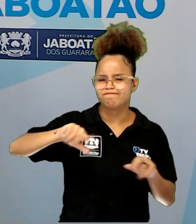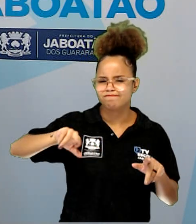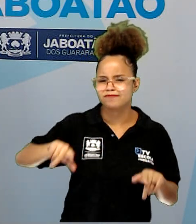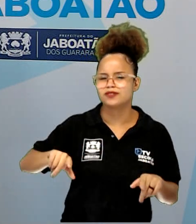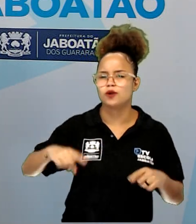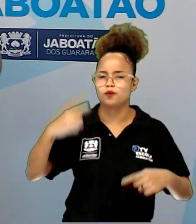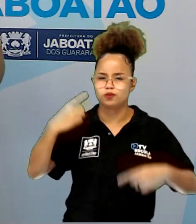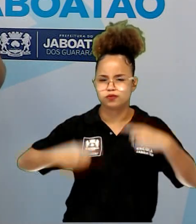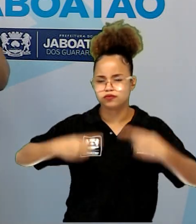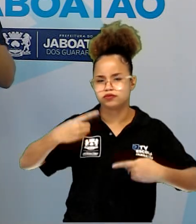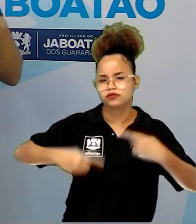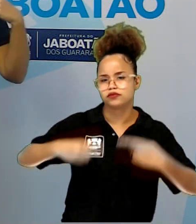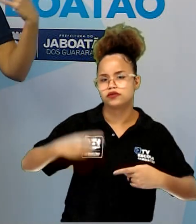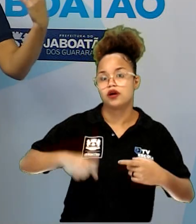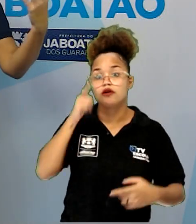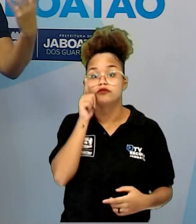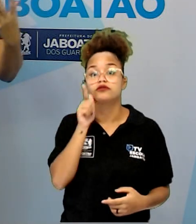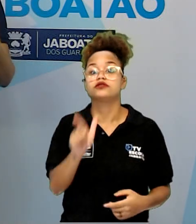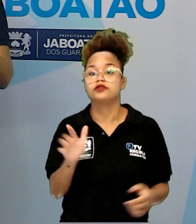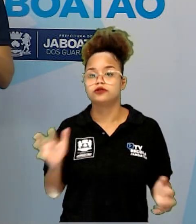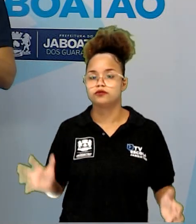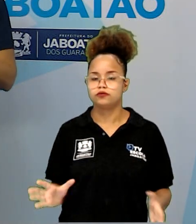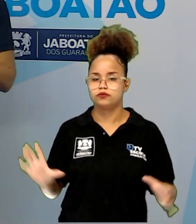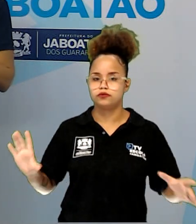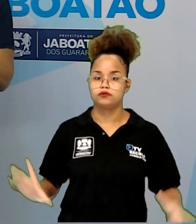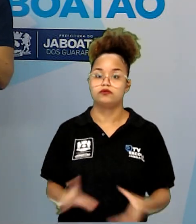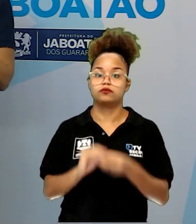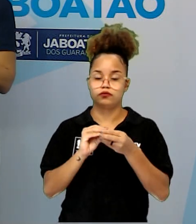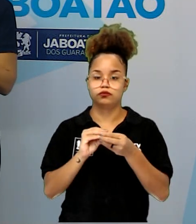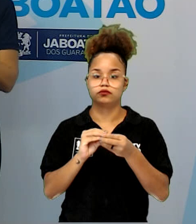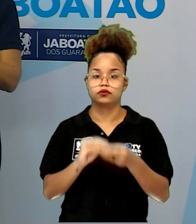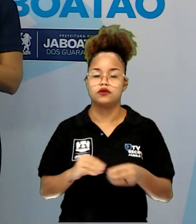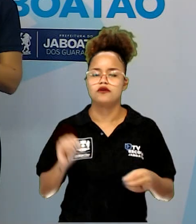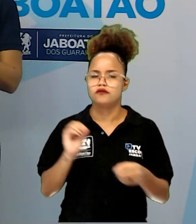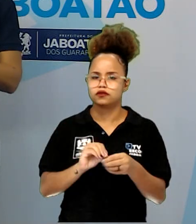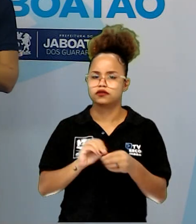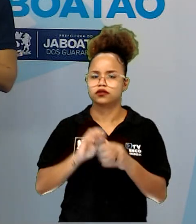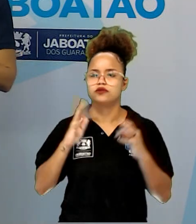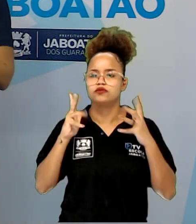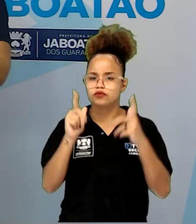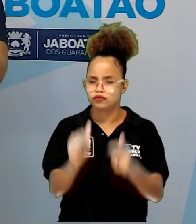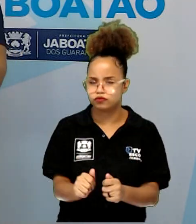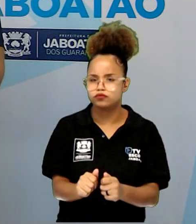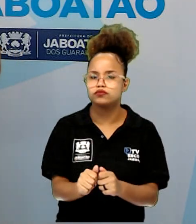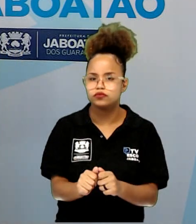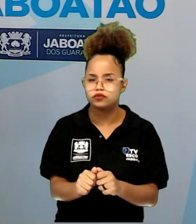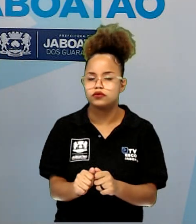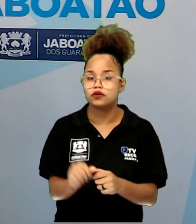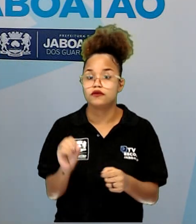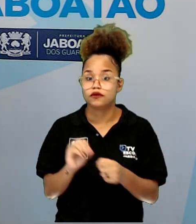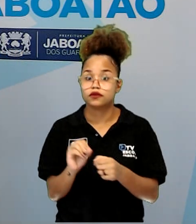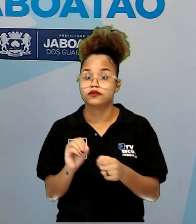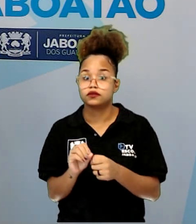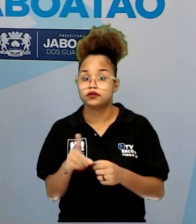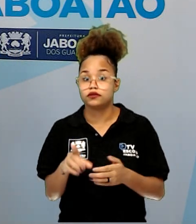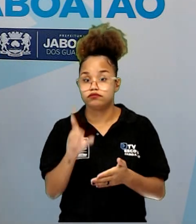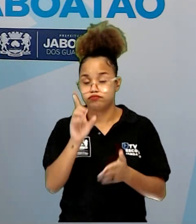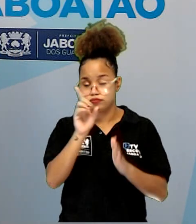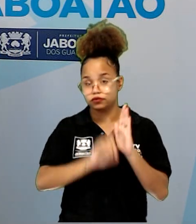políticas da época, ela conseguiu agrupar a todos e fazer com que essa declaração fosse